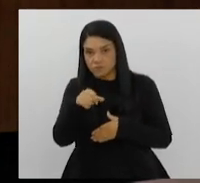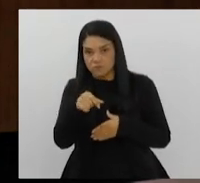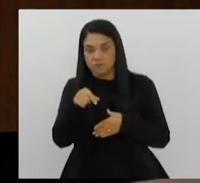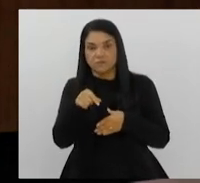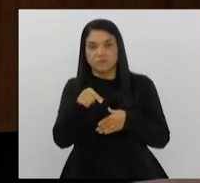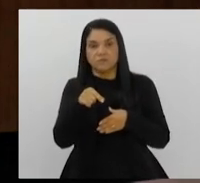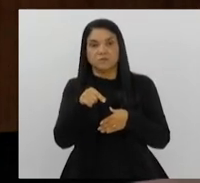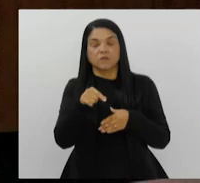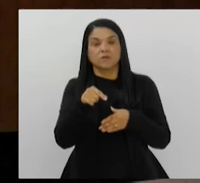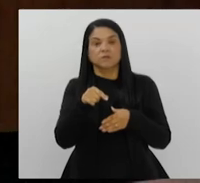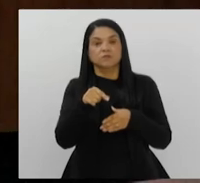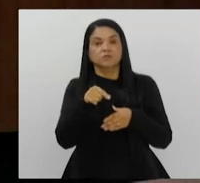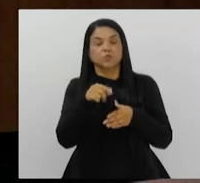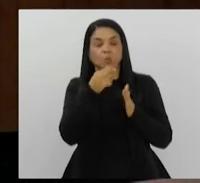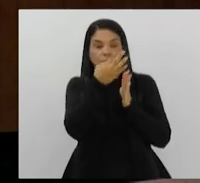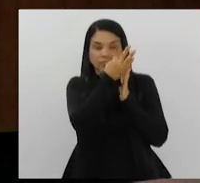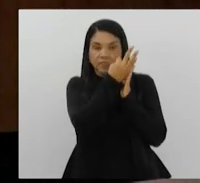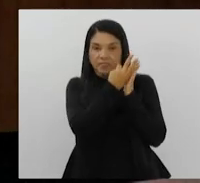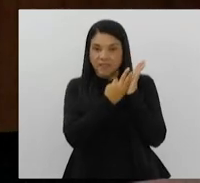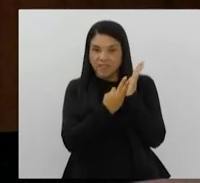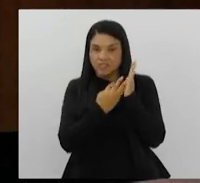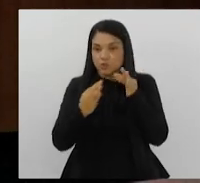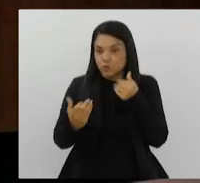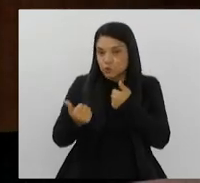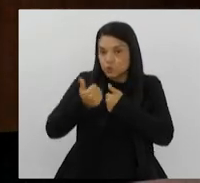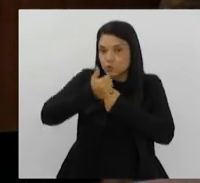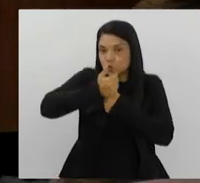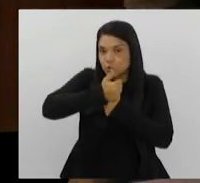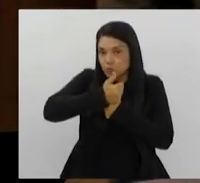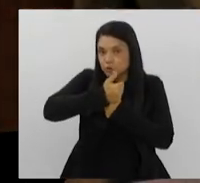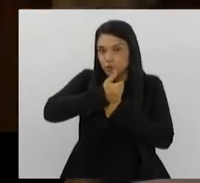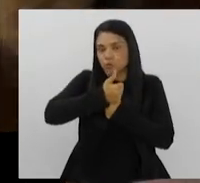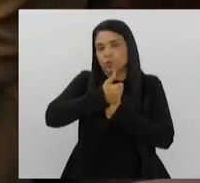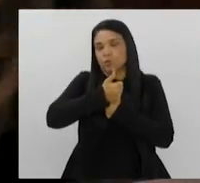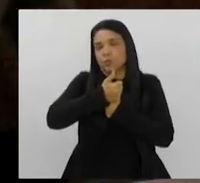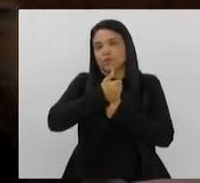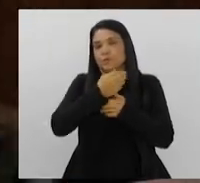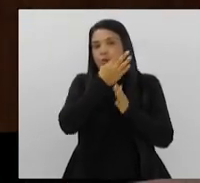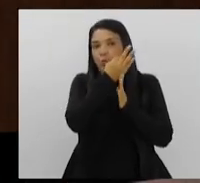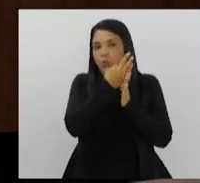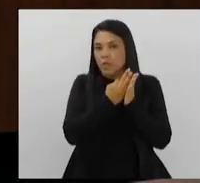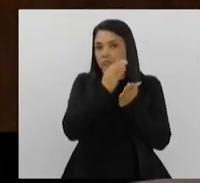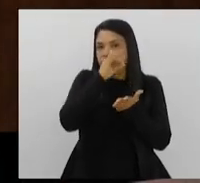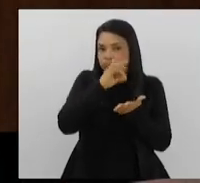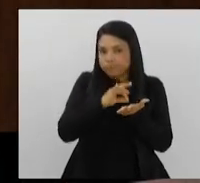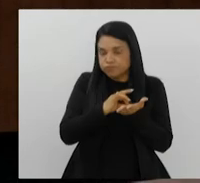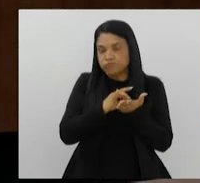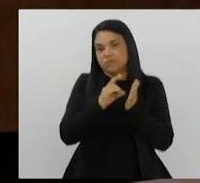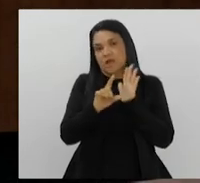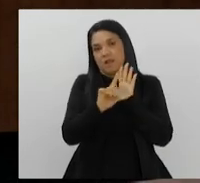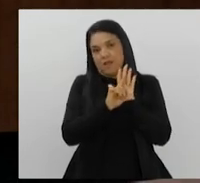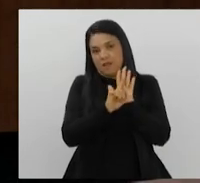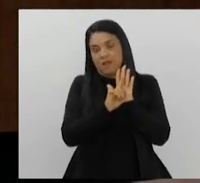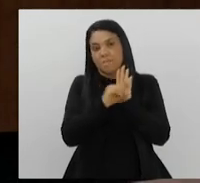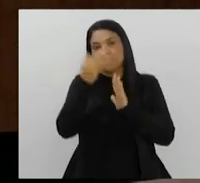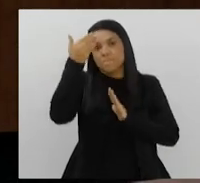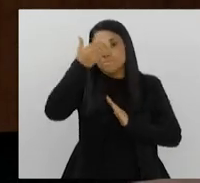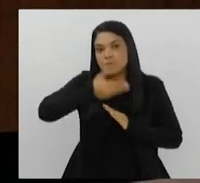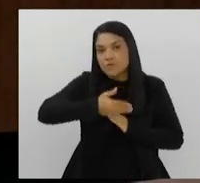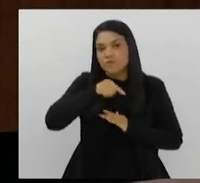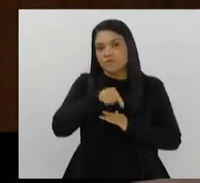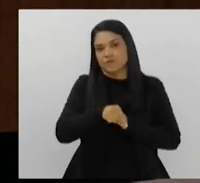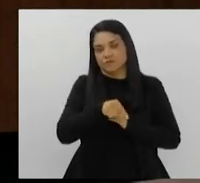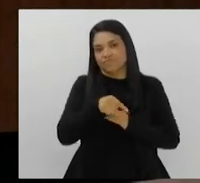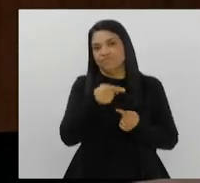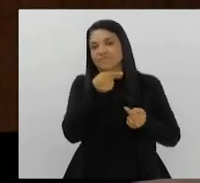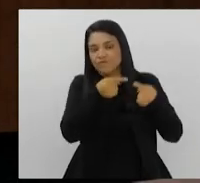como o próprio nome diz, um texto substituindo o texto original da lei, fazendo provar que foi objeto de